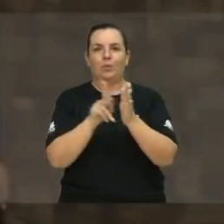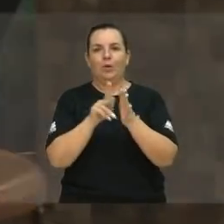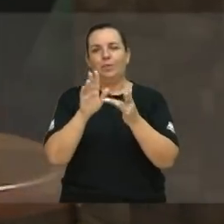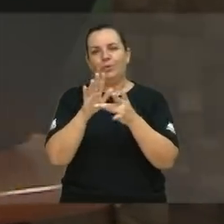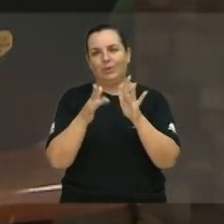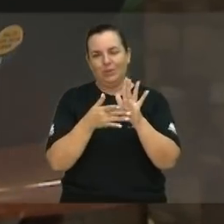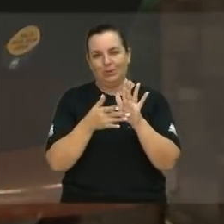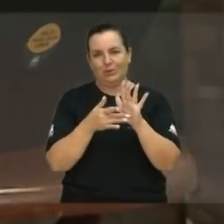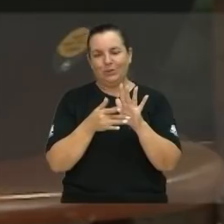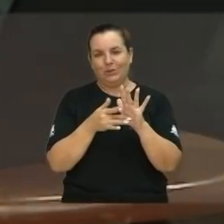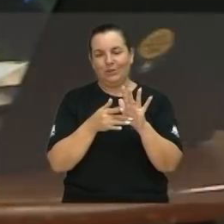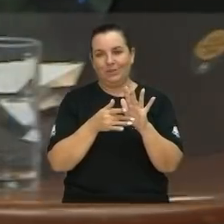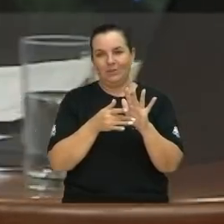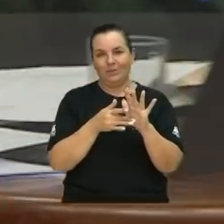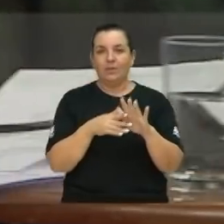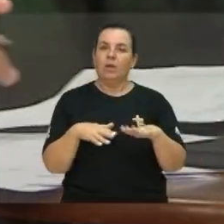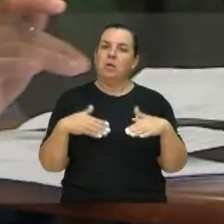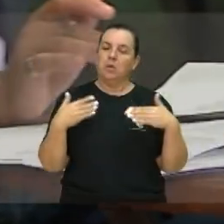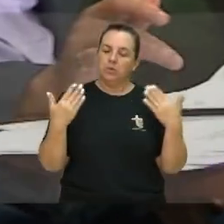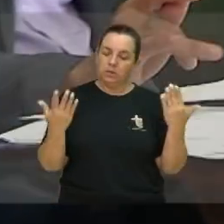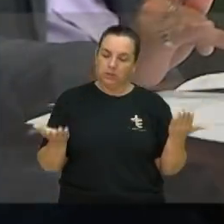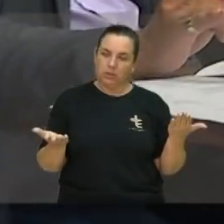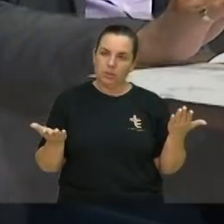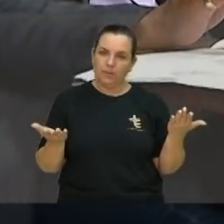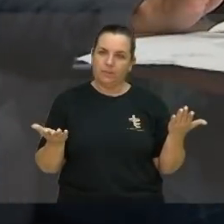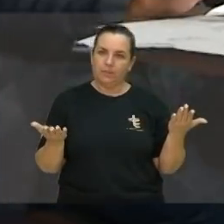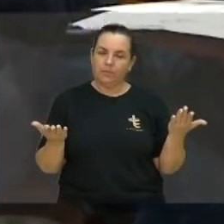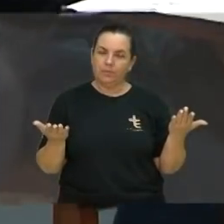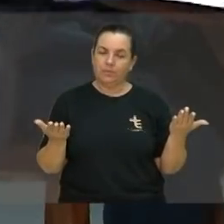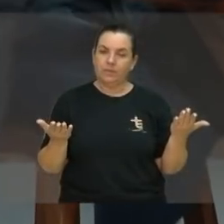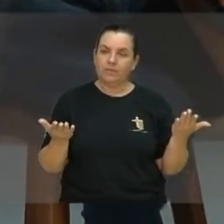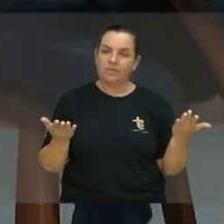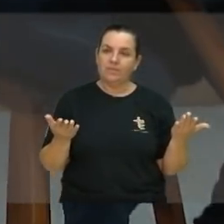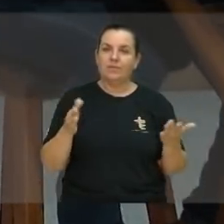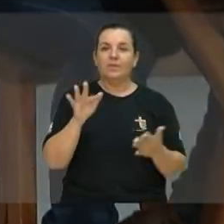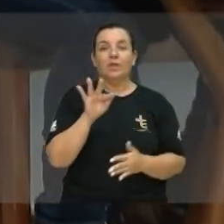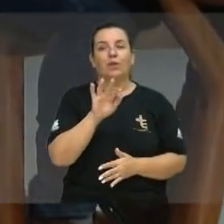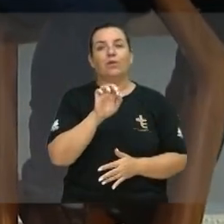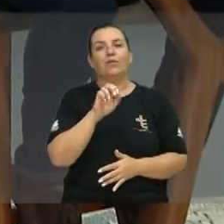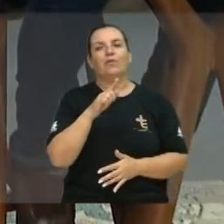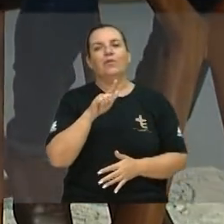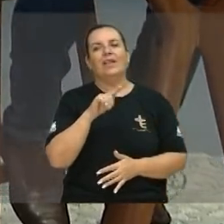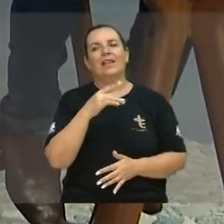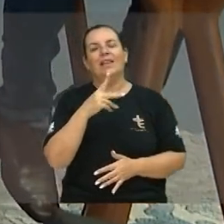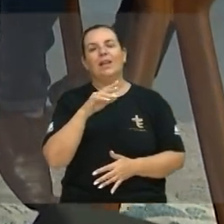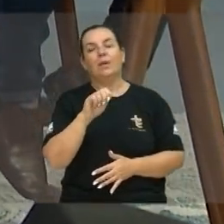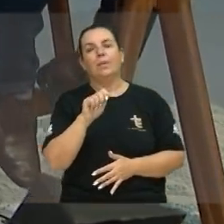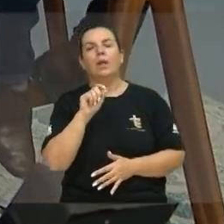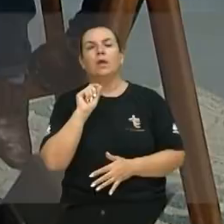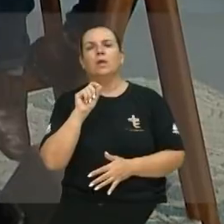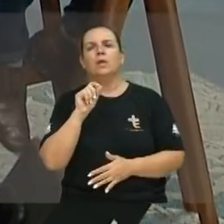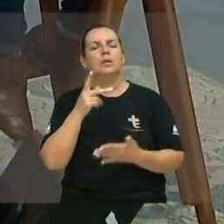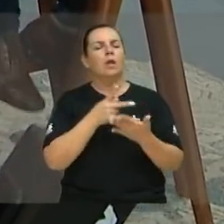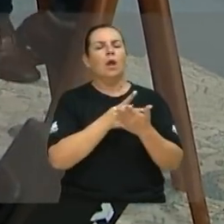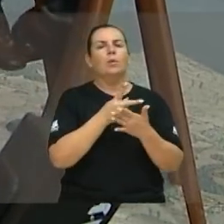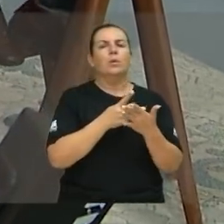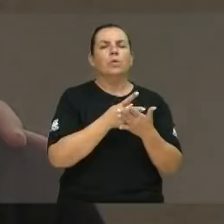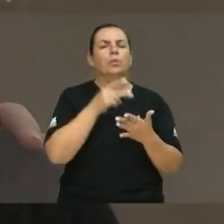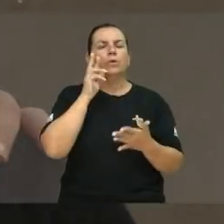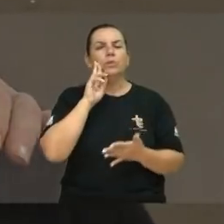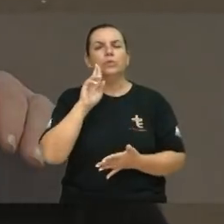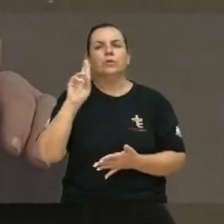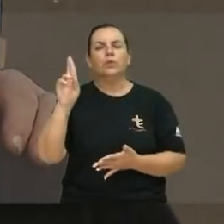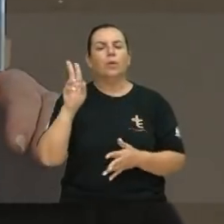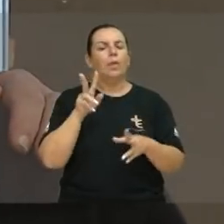pessoa o ou seja felipe quem está à procura do